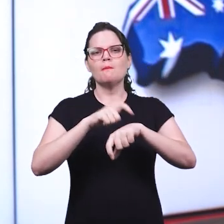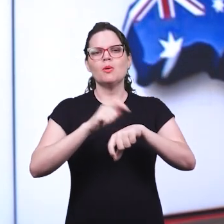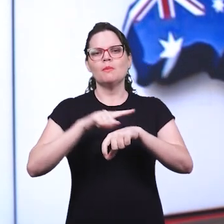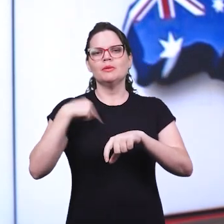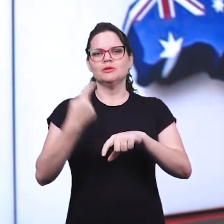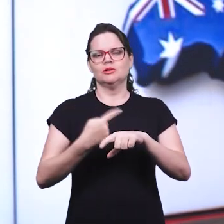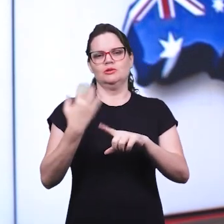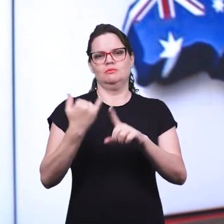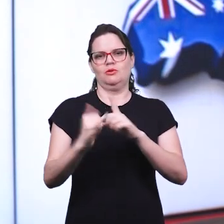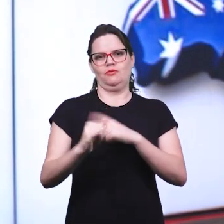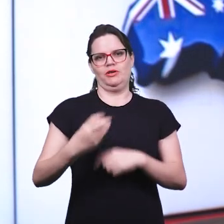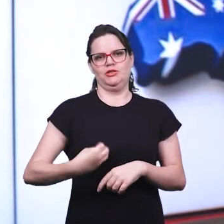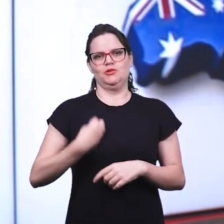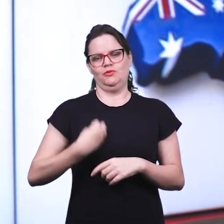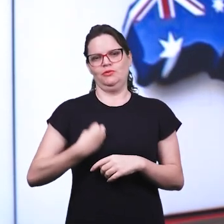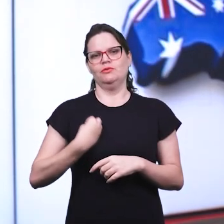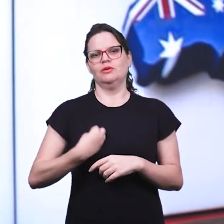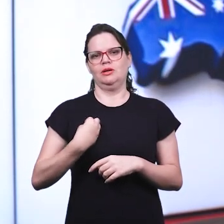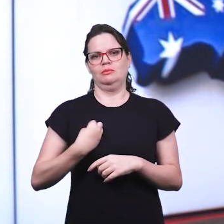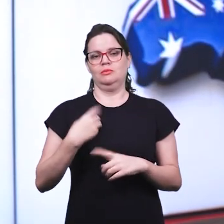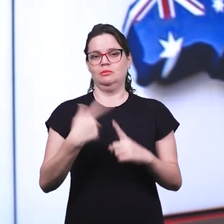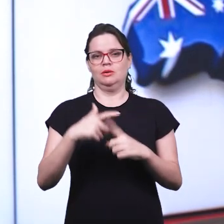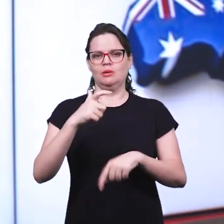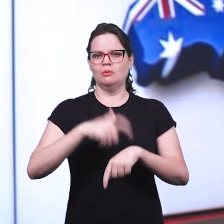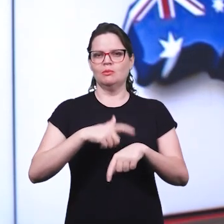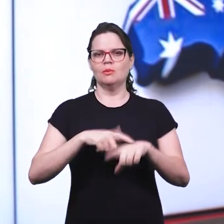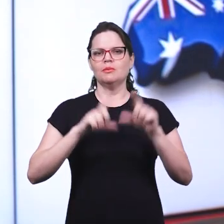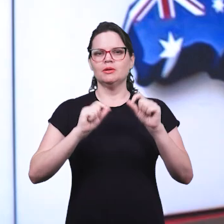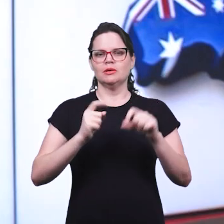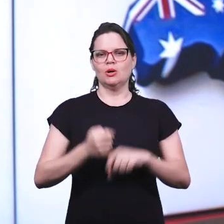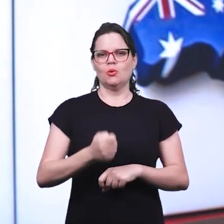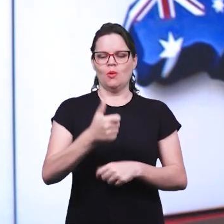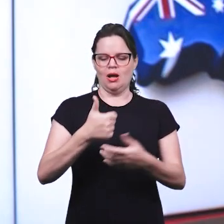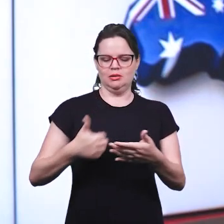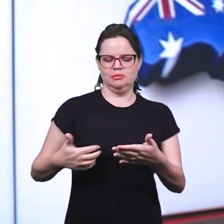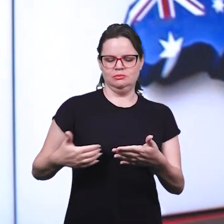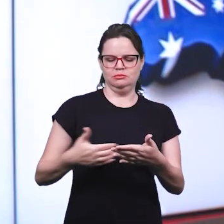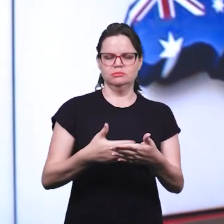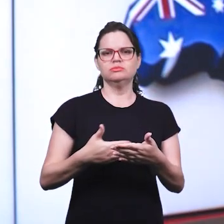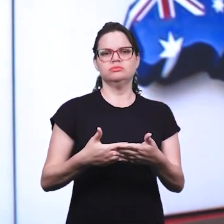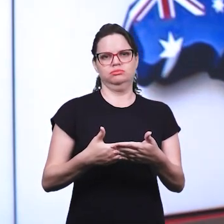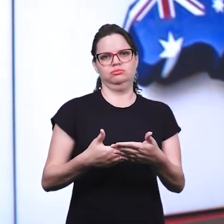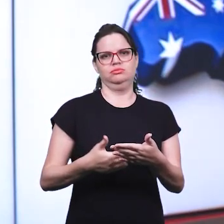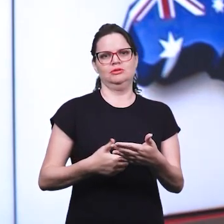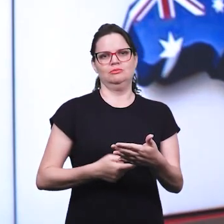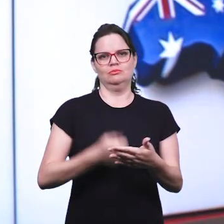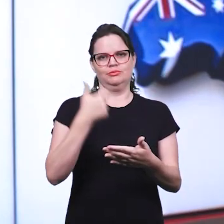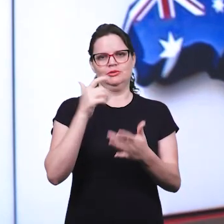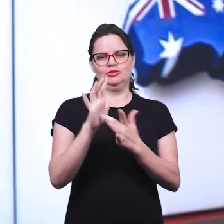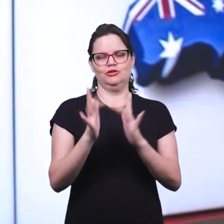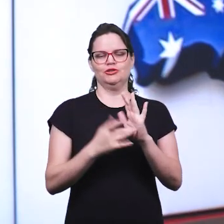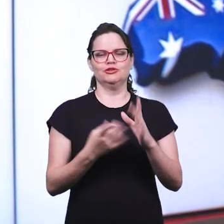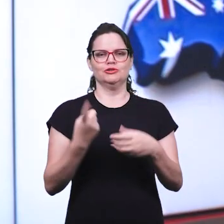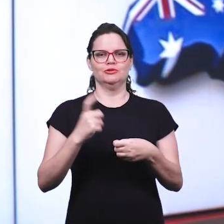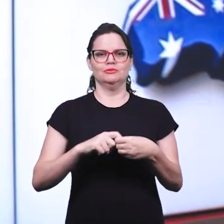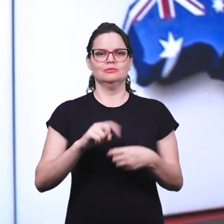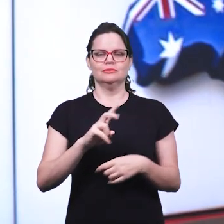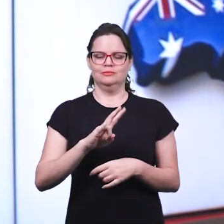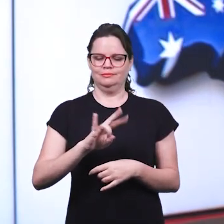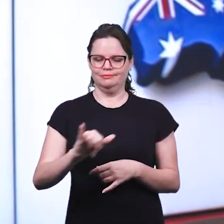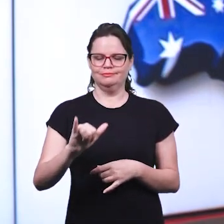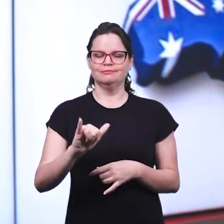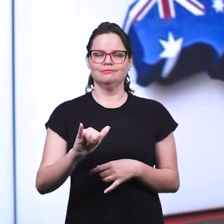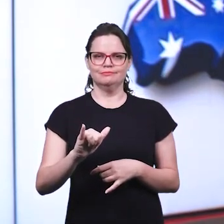que vivemos, que é justamente o momento em que se aproxima a volta gloriosa do